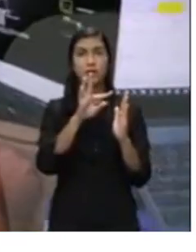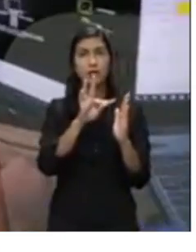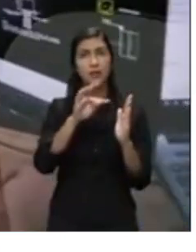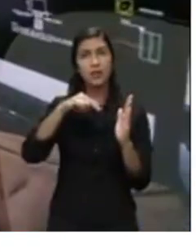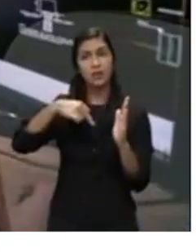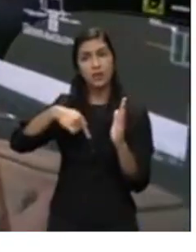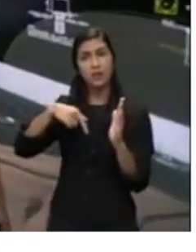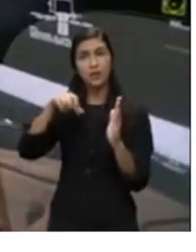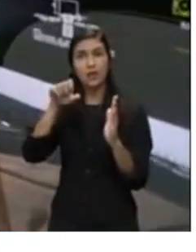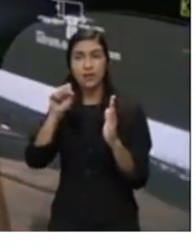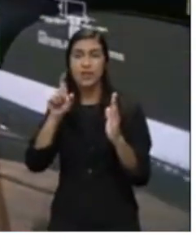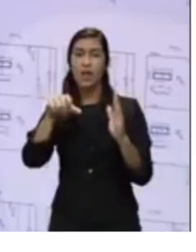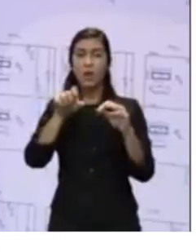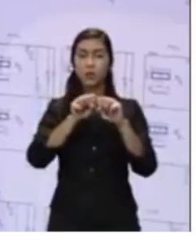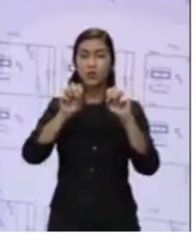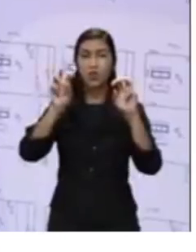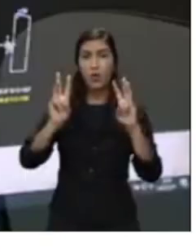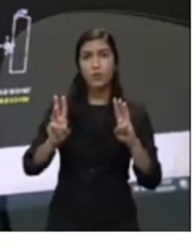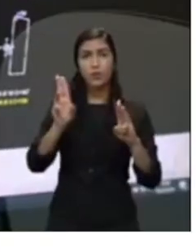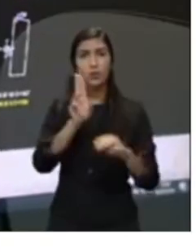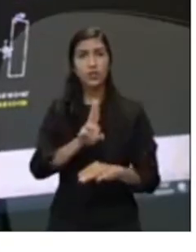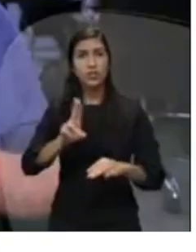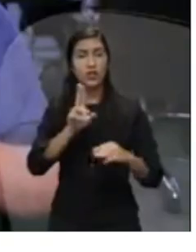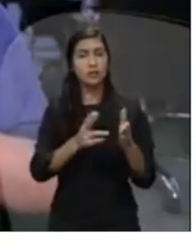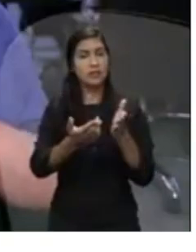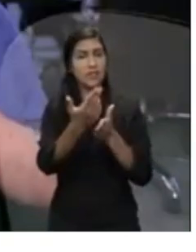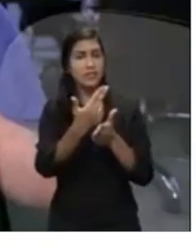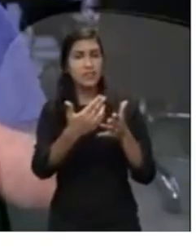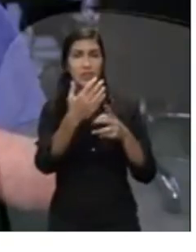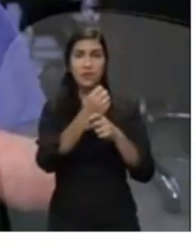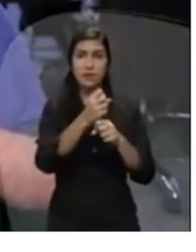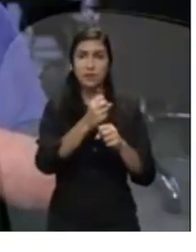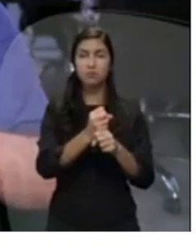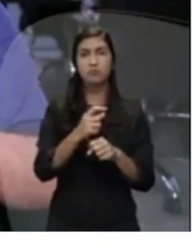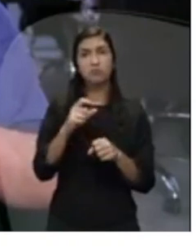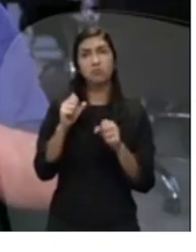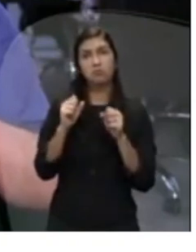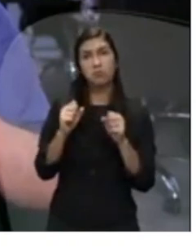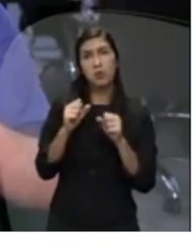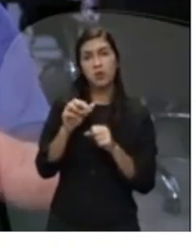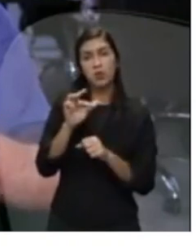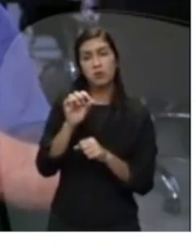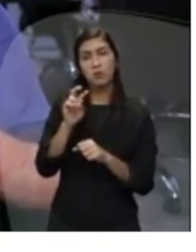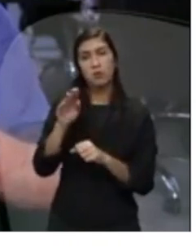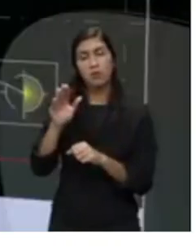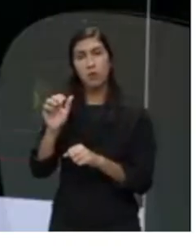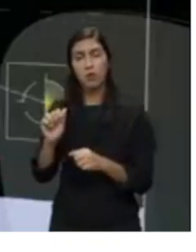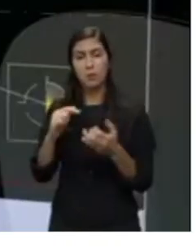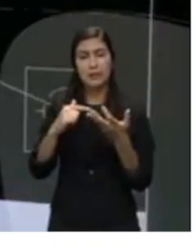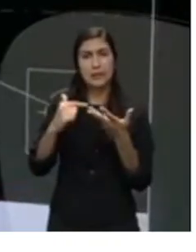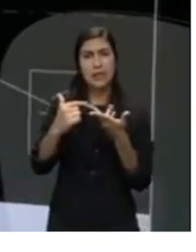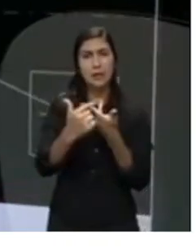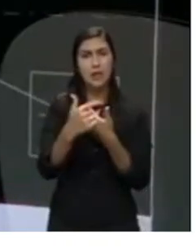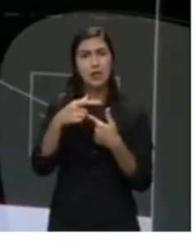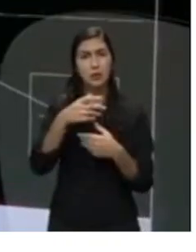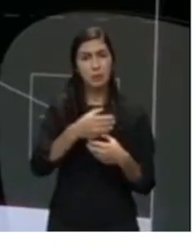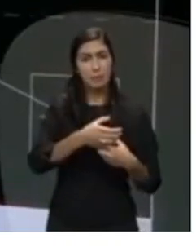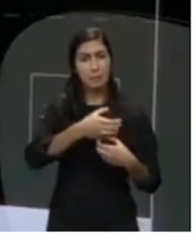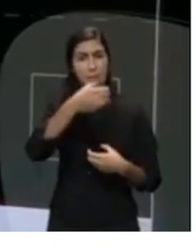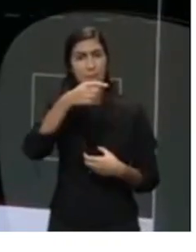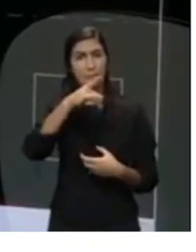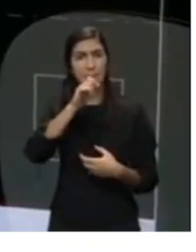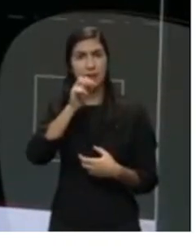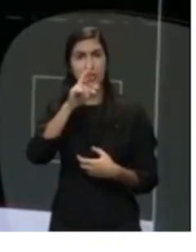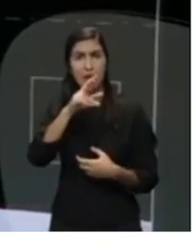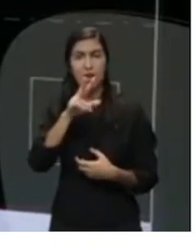TQS, software utilizado para os desenhos e cálculos. Dá para você ver uma planta de forma, dá para você ver o detalhamento de um pilar, dá para você ver